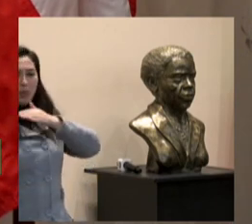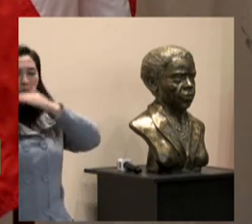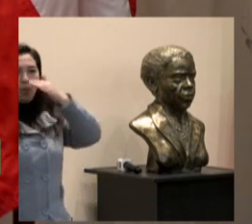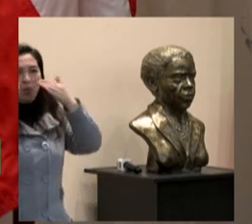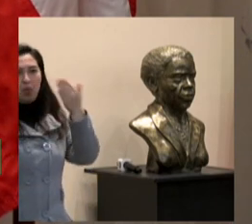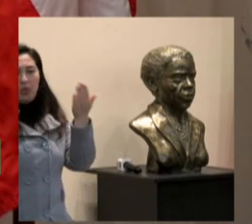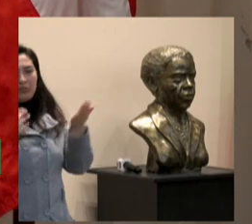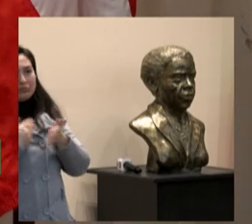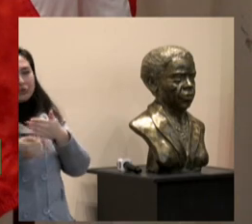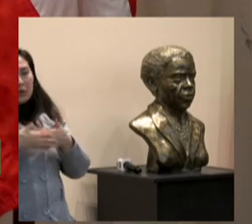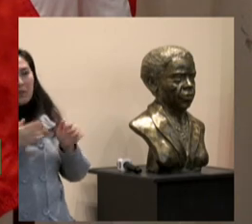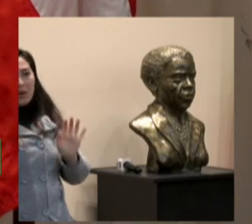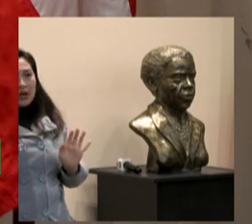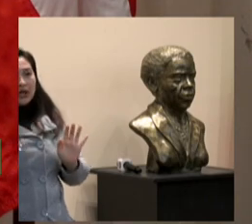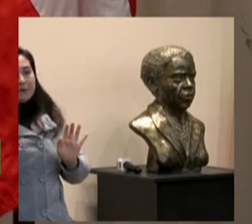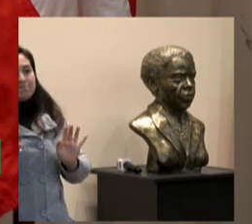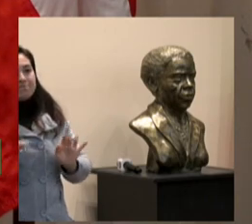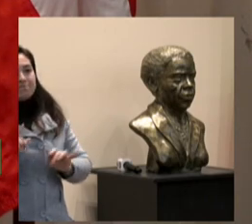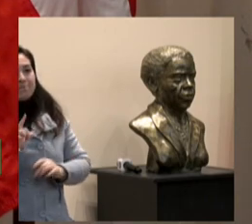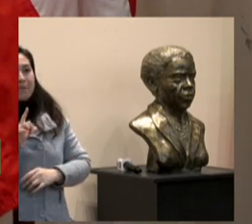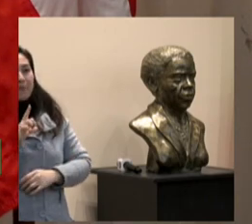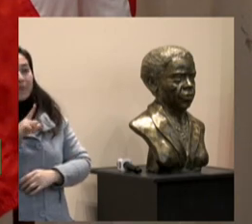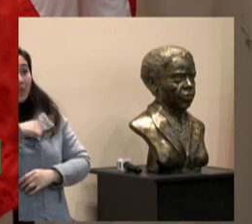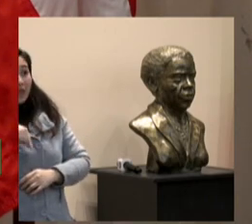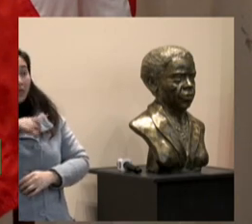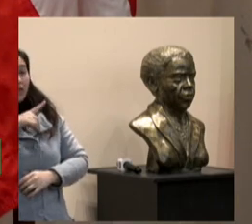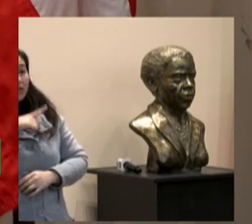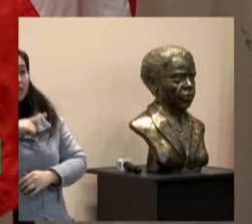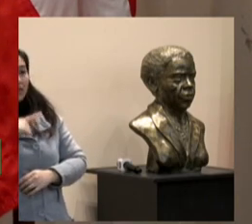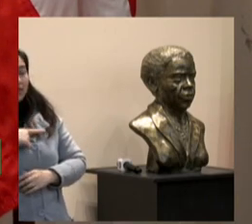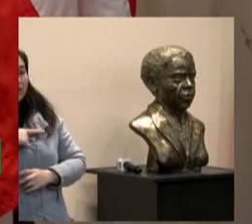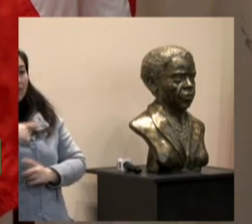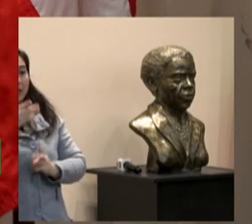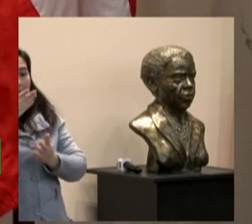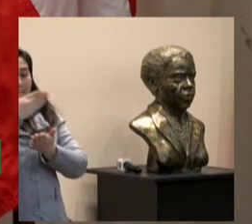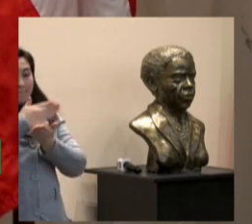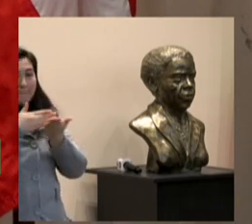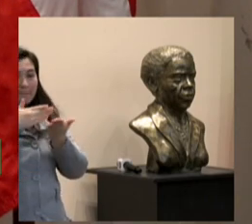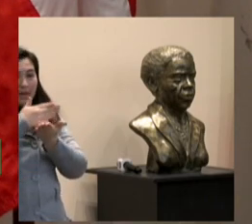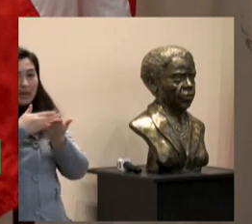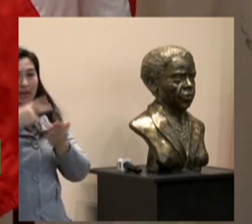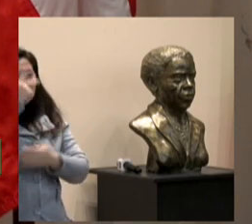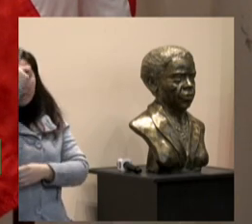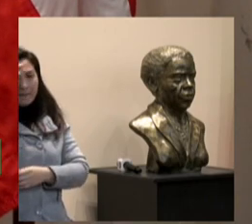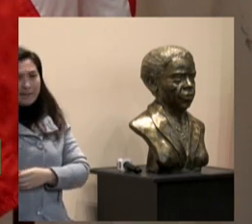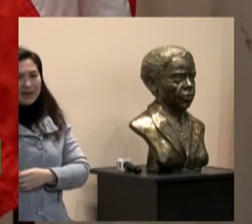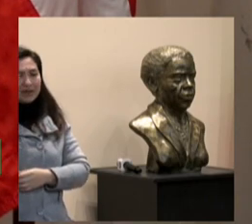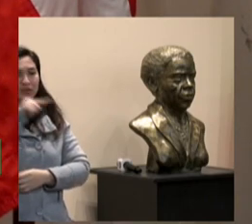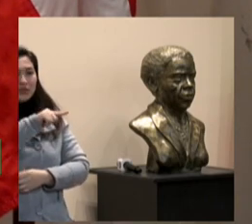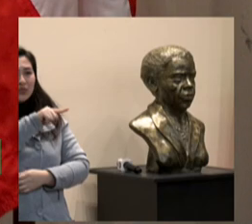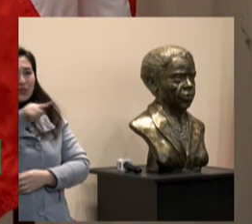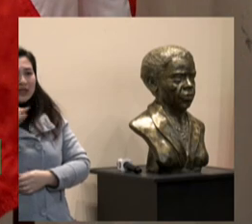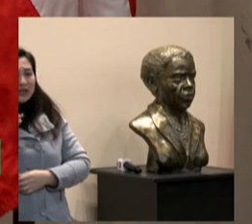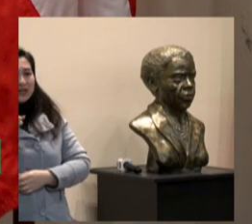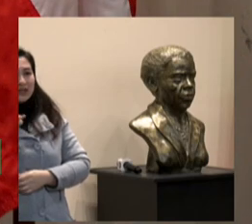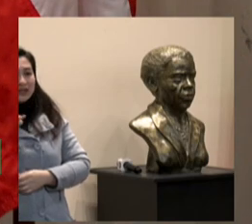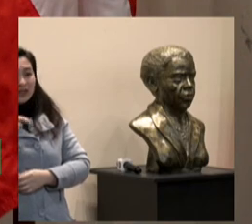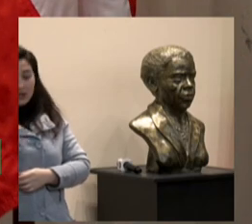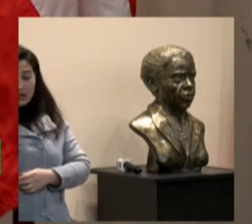que seja, se a gente ainda tem metade da população maior de 15